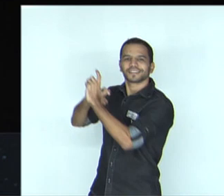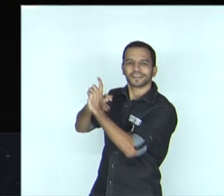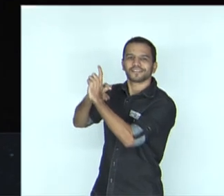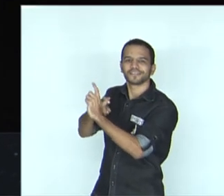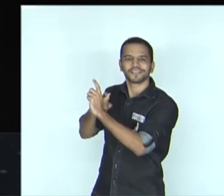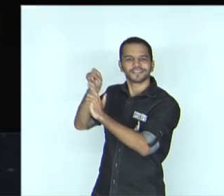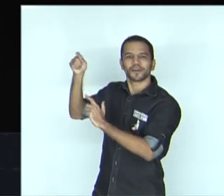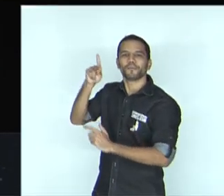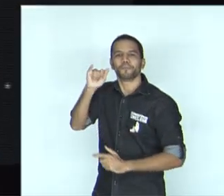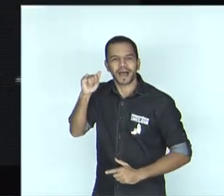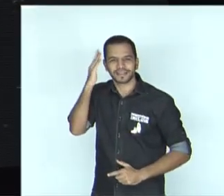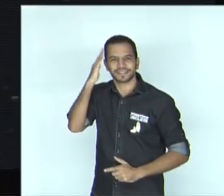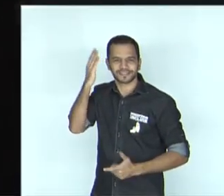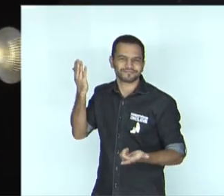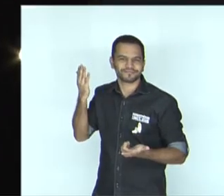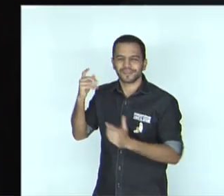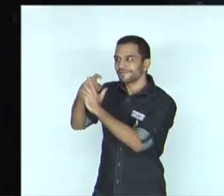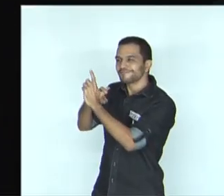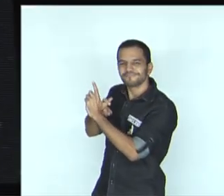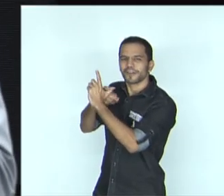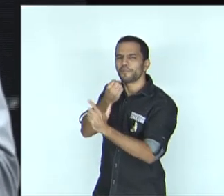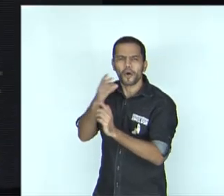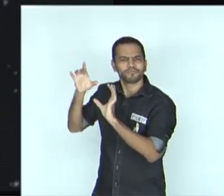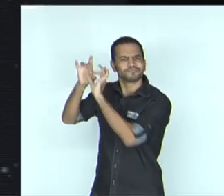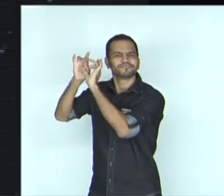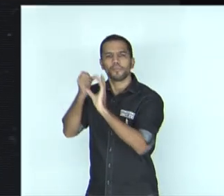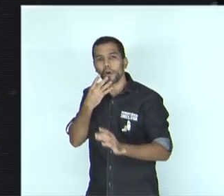paternidade. Deus já sabe tudo, mas quer ouvir da tua boca.